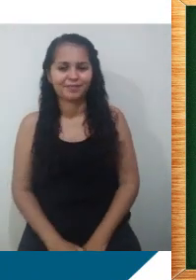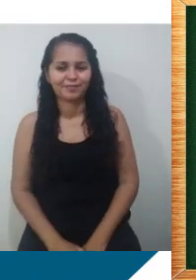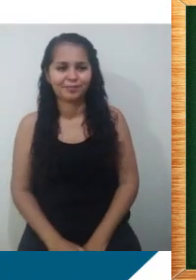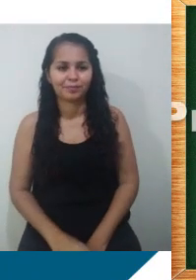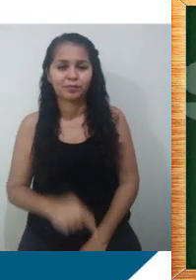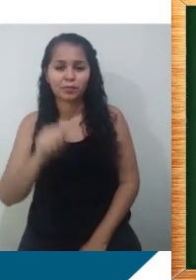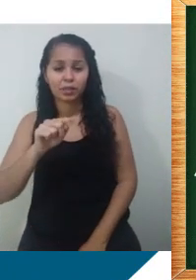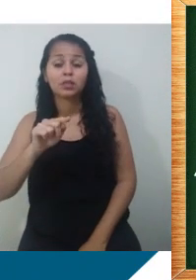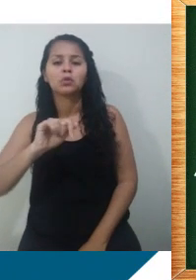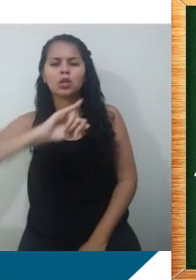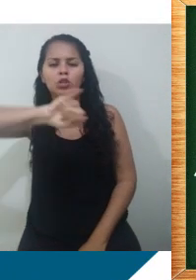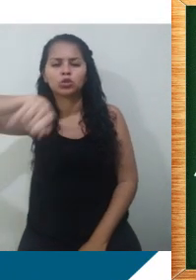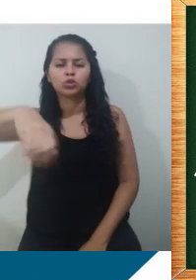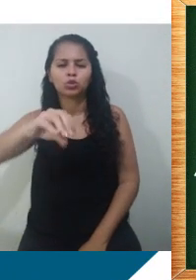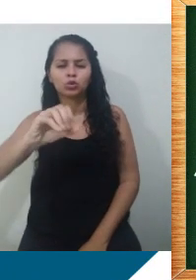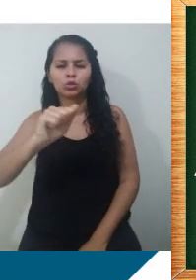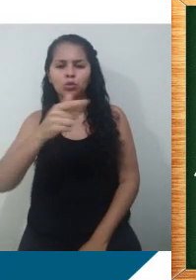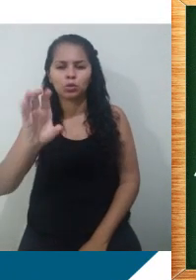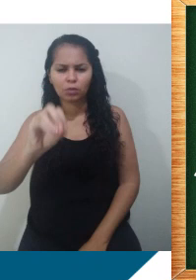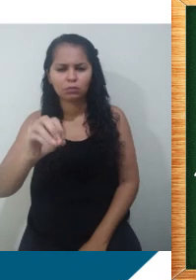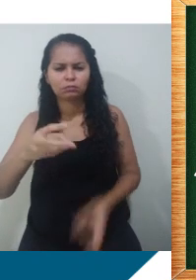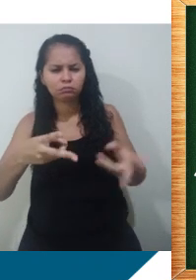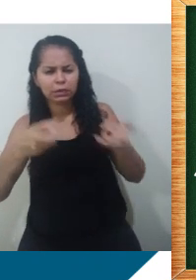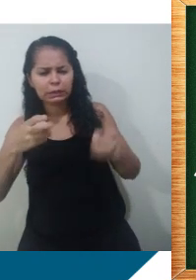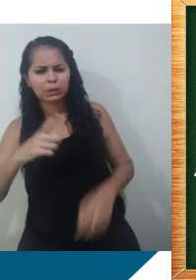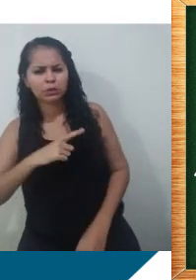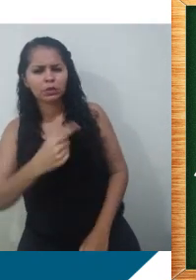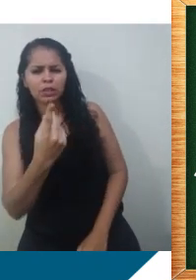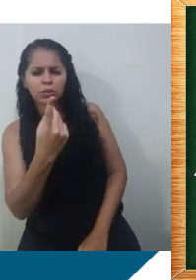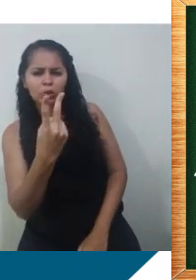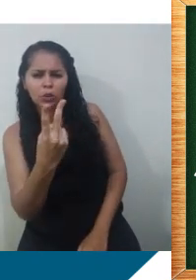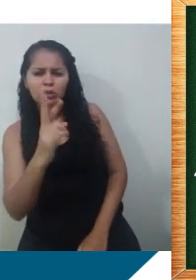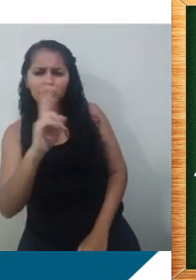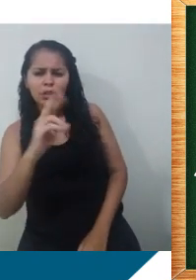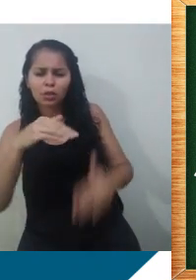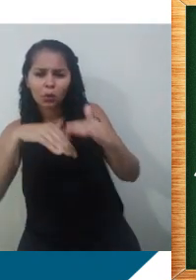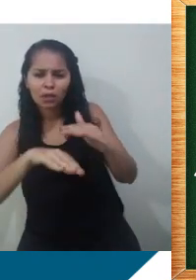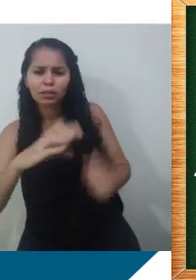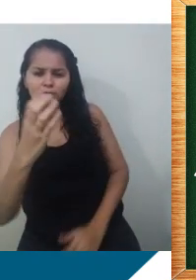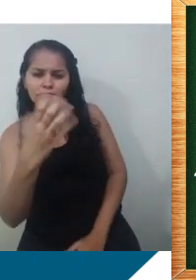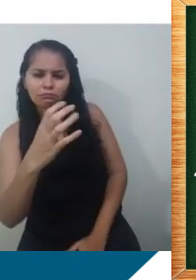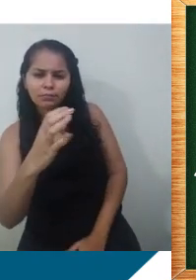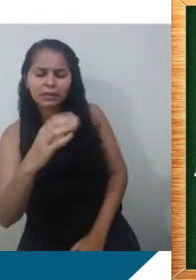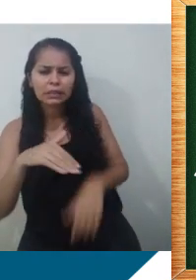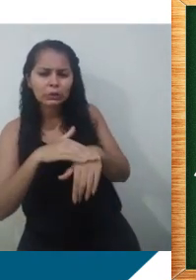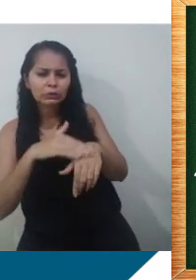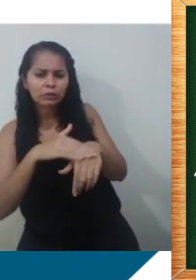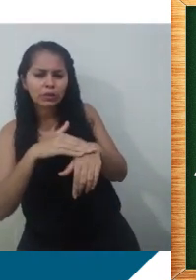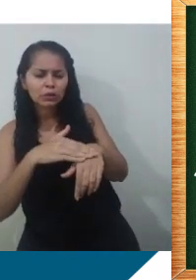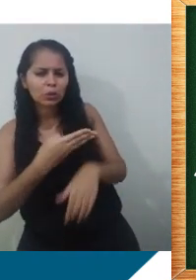lá? Este é Joãozinho. Ele reparou que tinha somente R$ 2 guardados em seu cofrinho. E